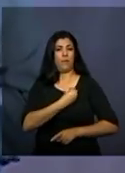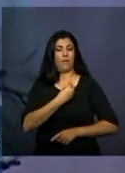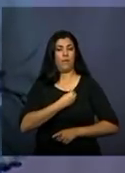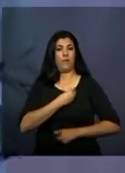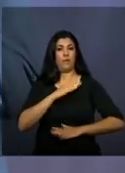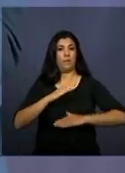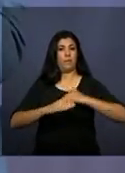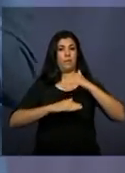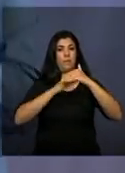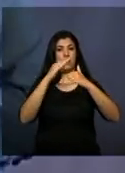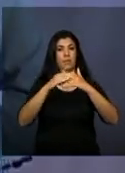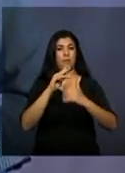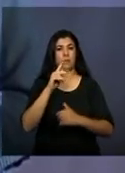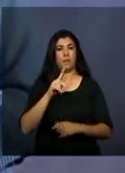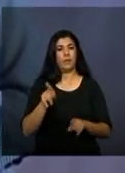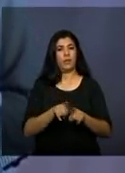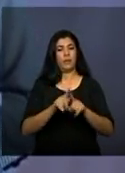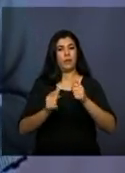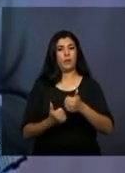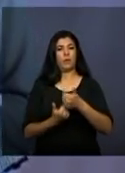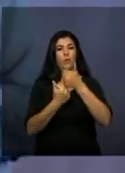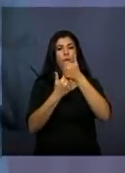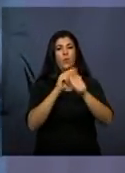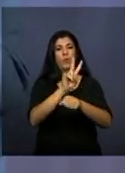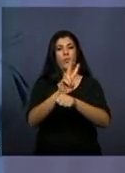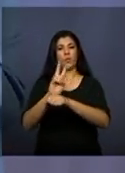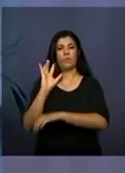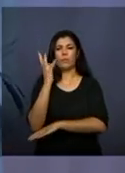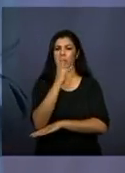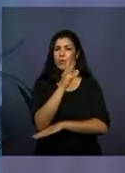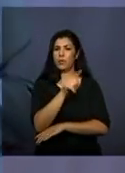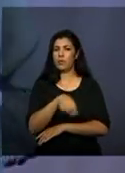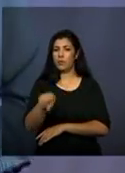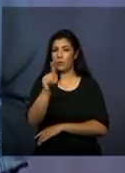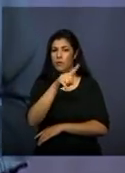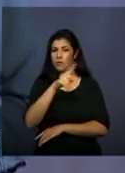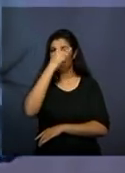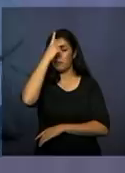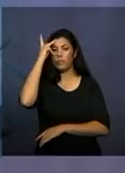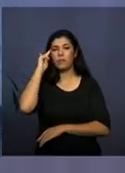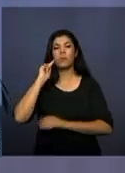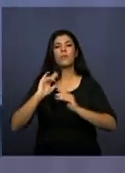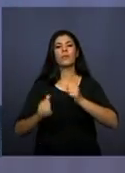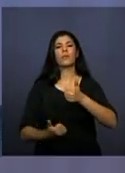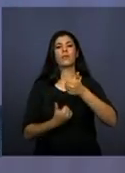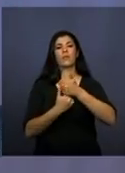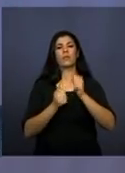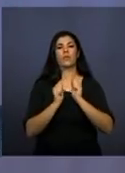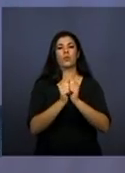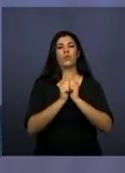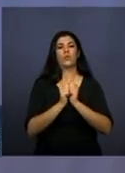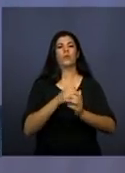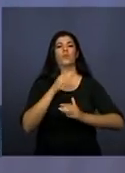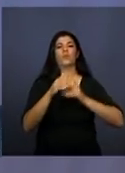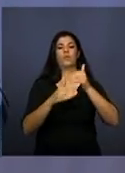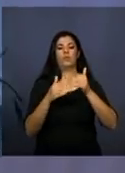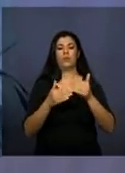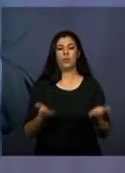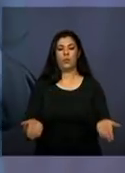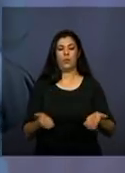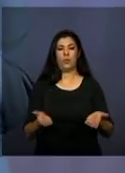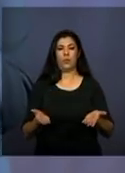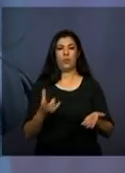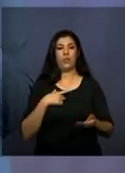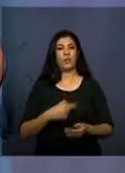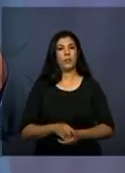mas também a sustentabilidade ambiental. Vocês fazem parte disso. Vocês, essa é